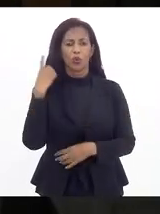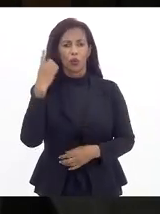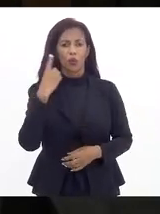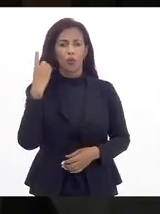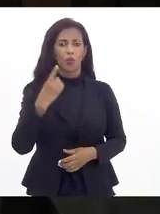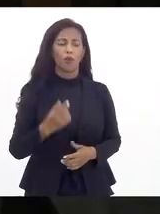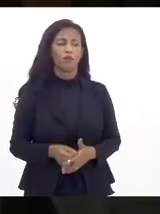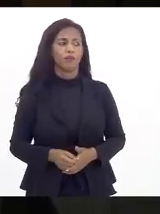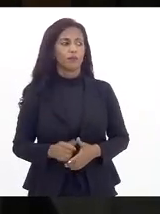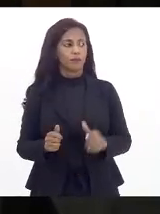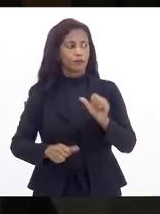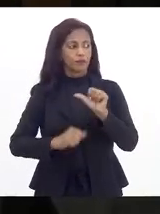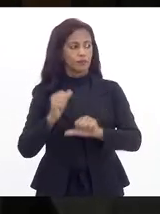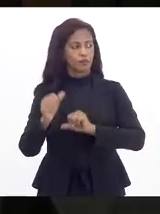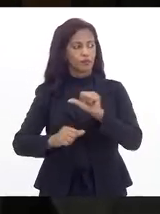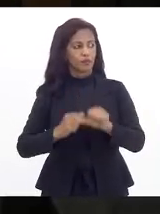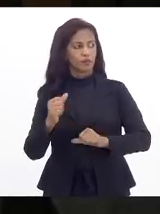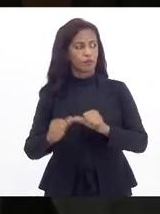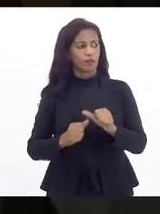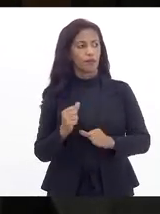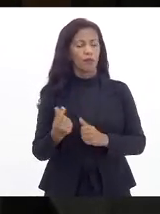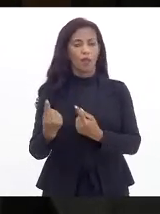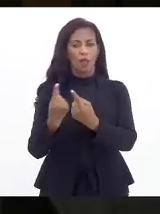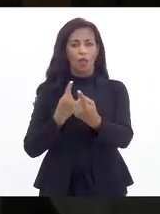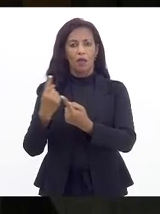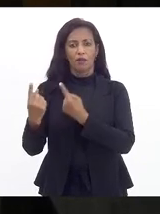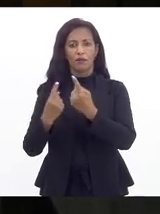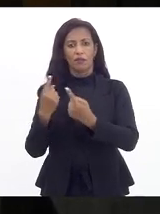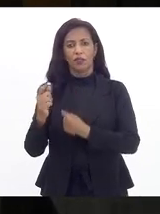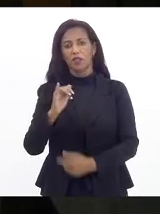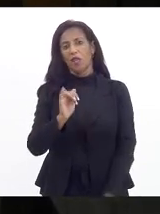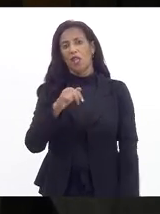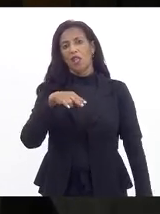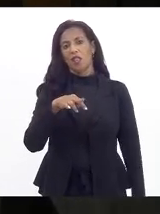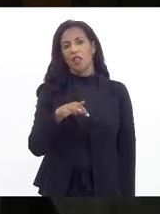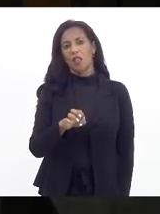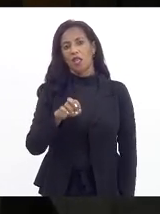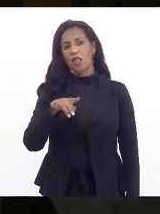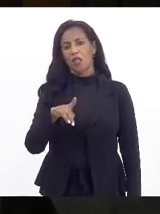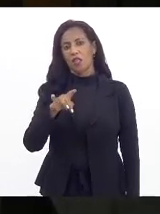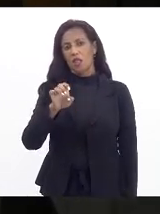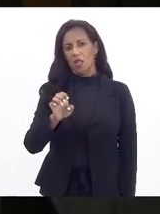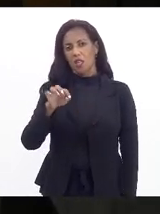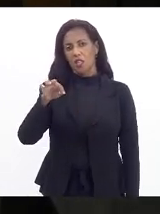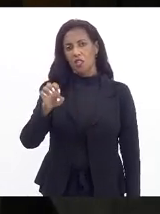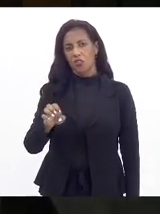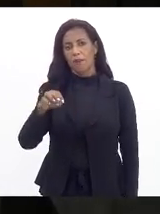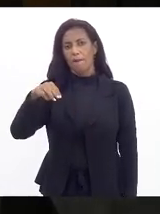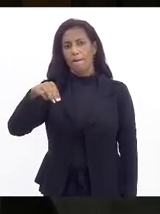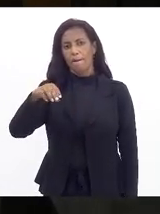nos ajude a transformar a Intendente Magalhães, o maior shopping a céu aberto,